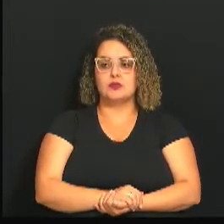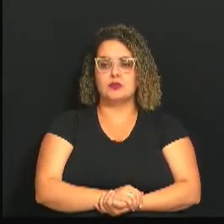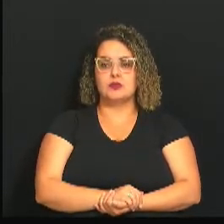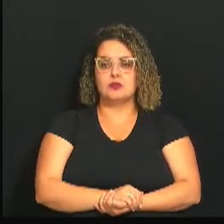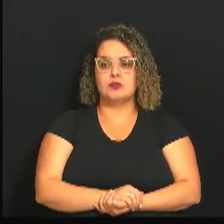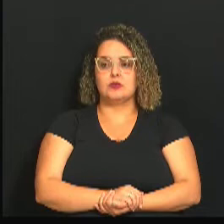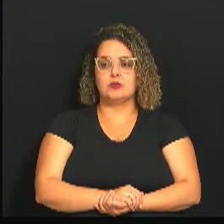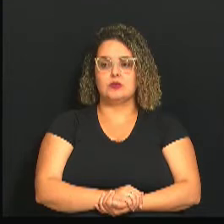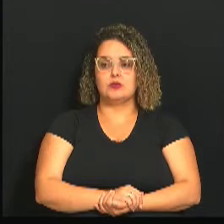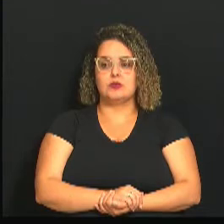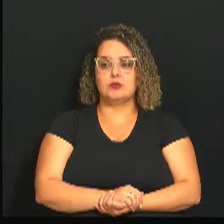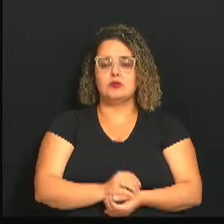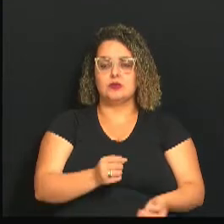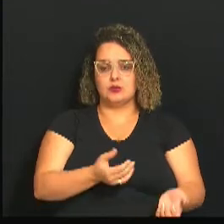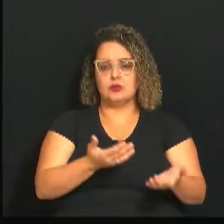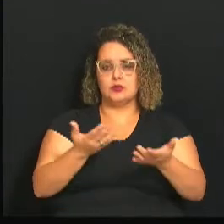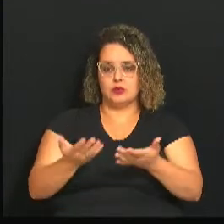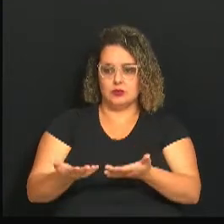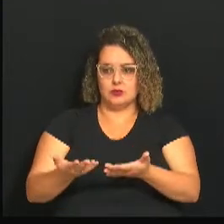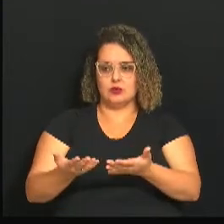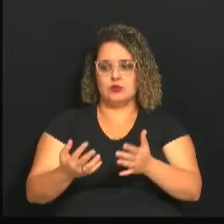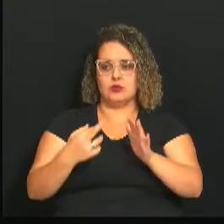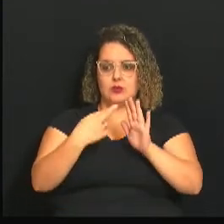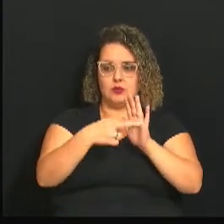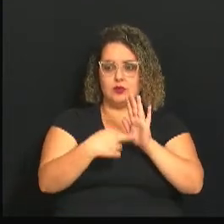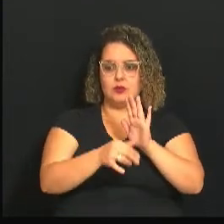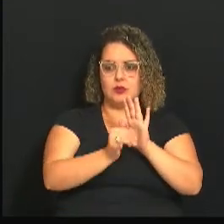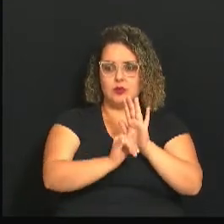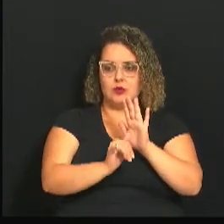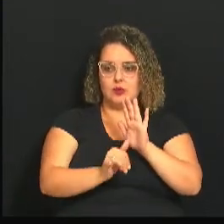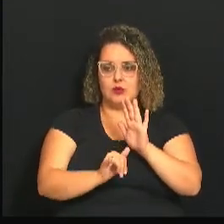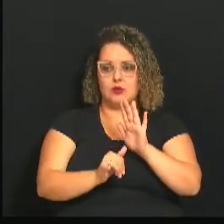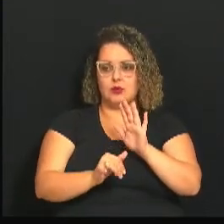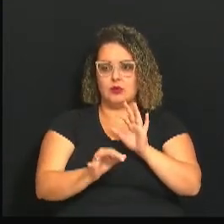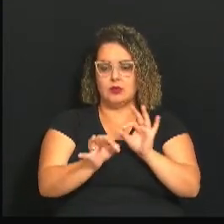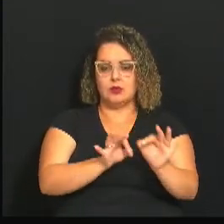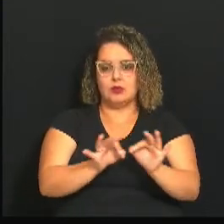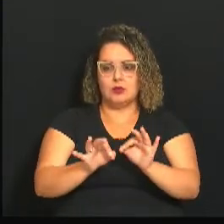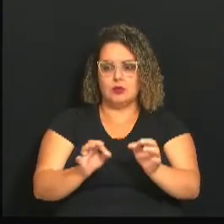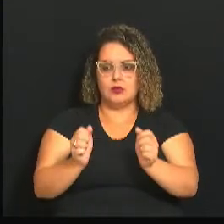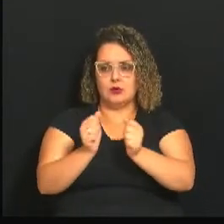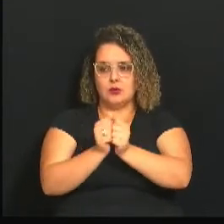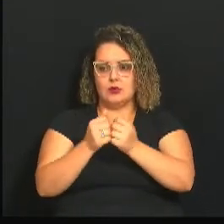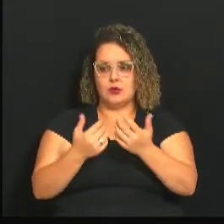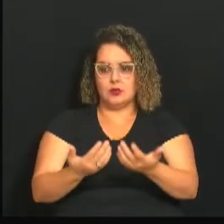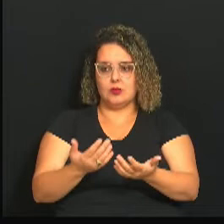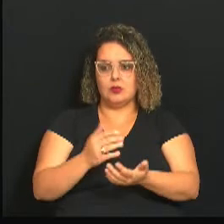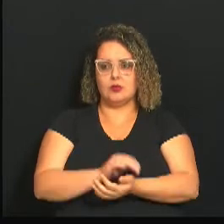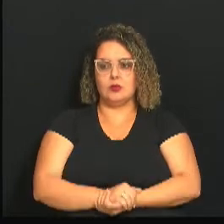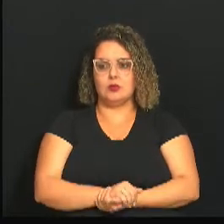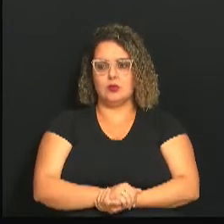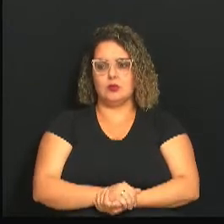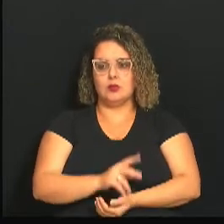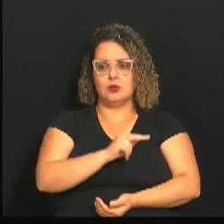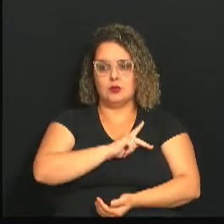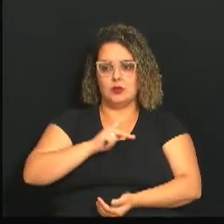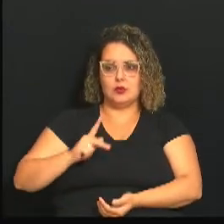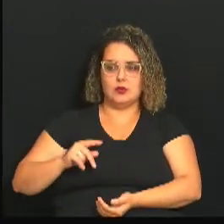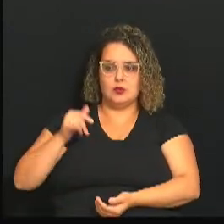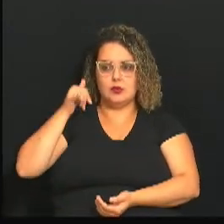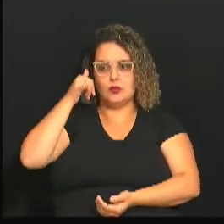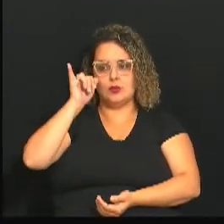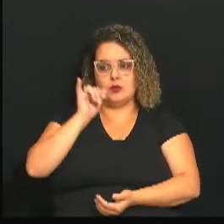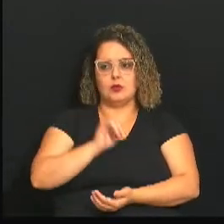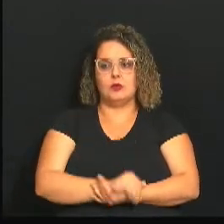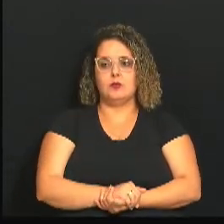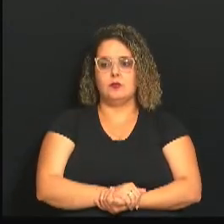sendo apresentados e o relatório que será elaborado em conjunto com Vossa Excelência, que preside essa comissão.